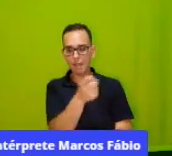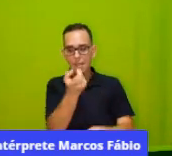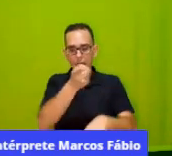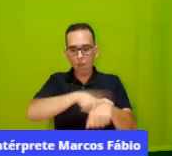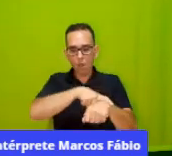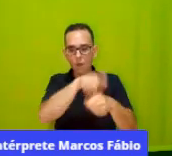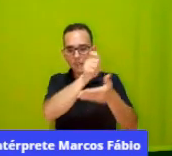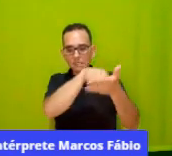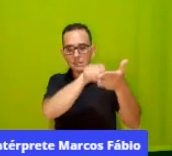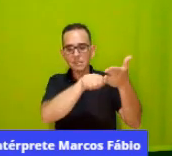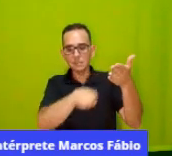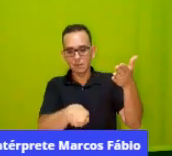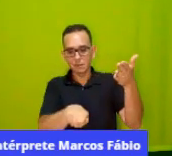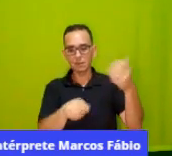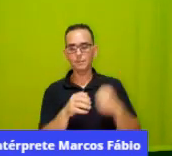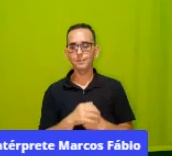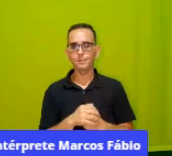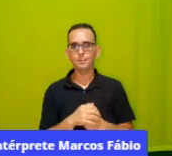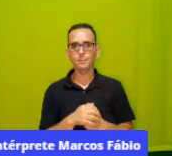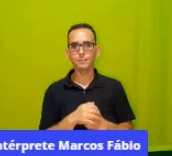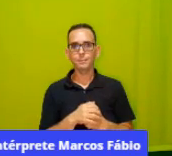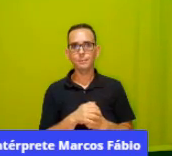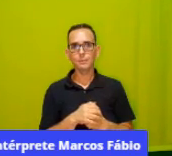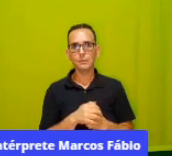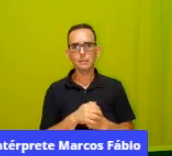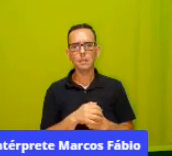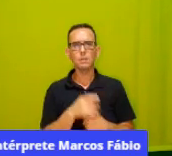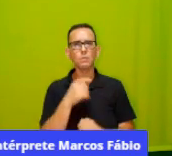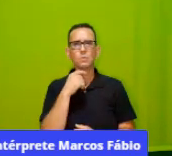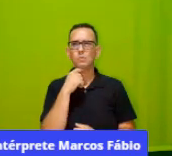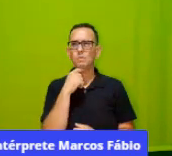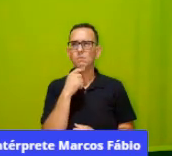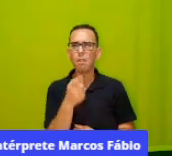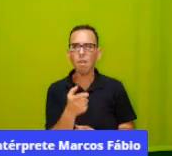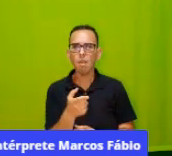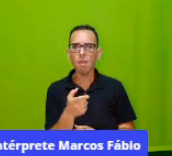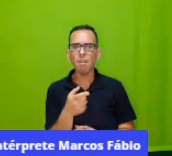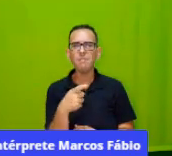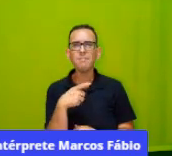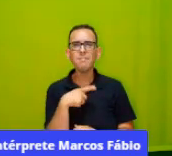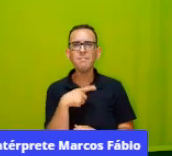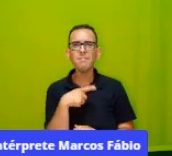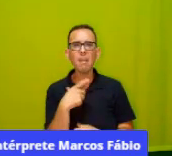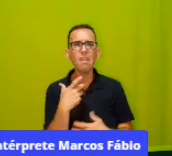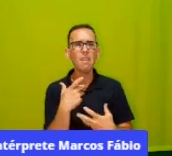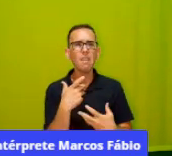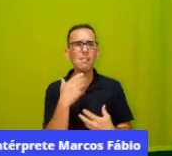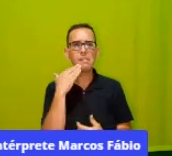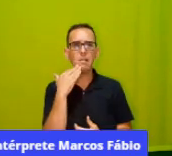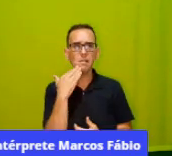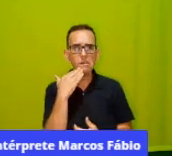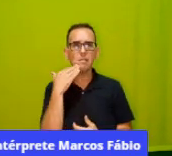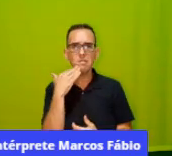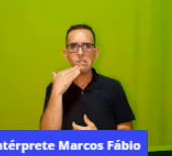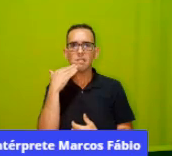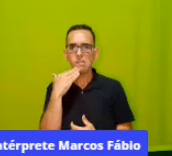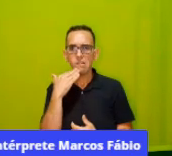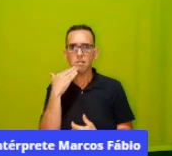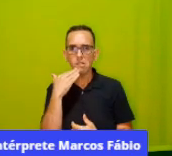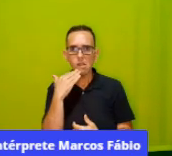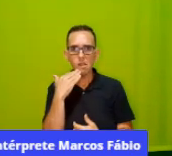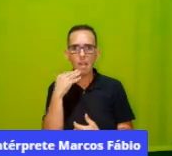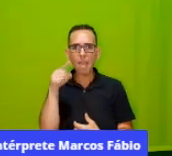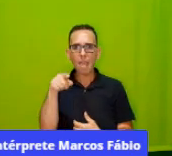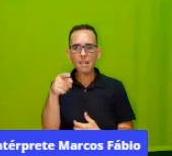um recurso que vai auxiliar ele na escrita pode ser um tipo de recurso. O aluno não consegue, ele tem